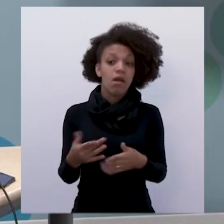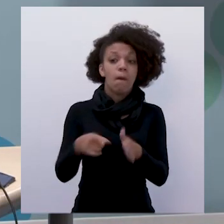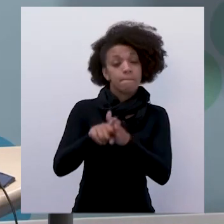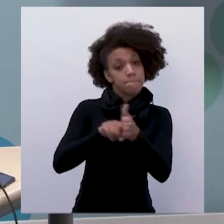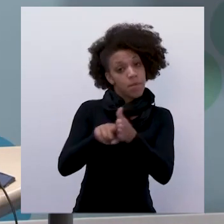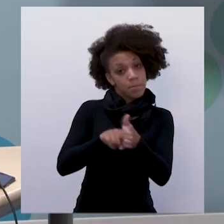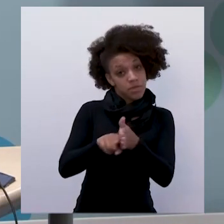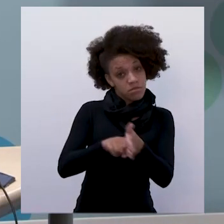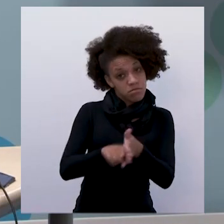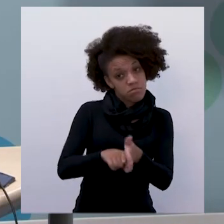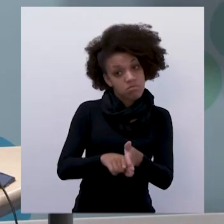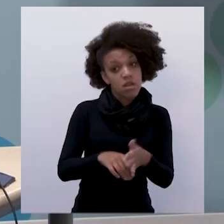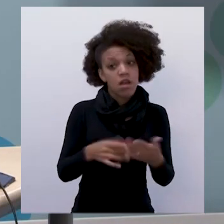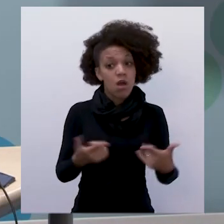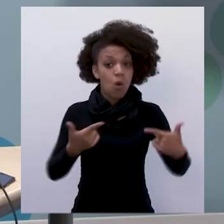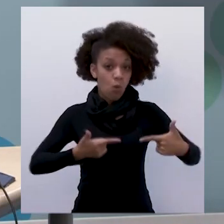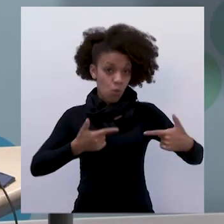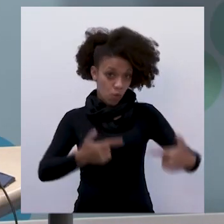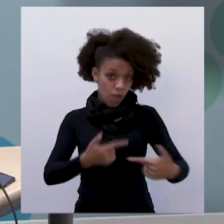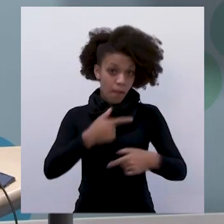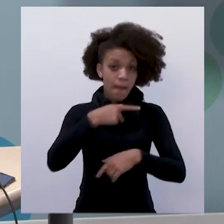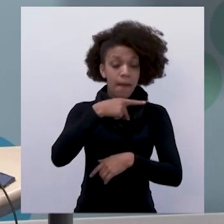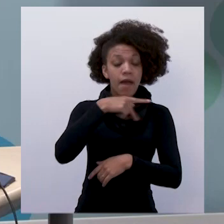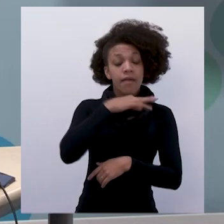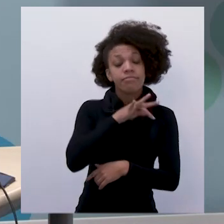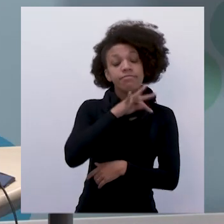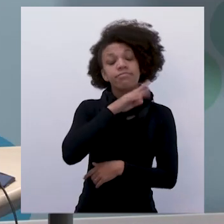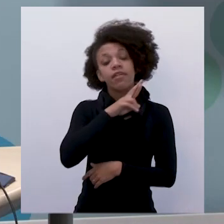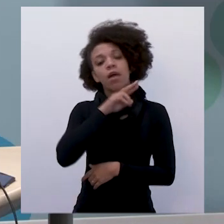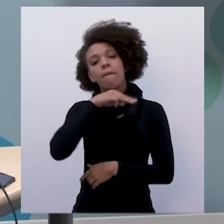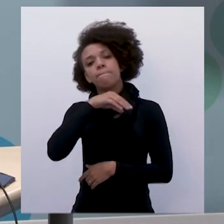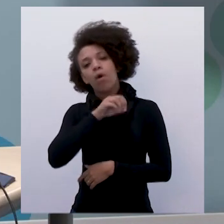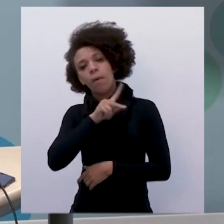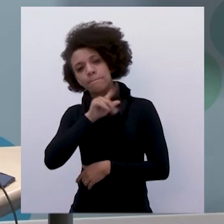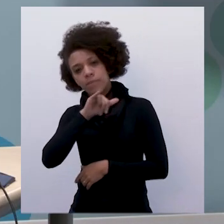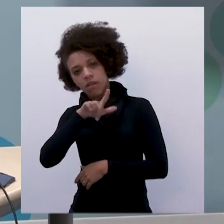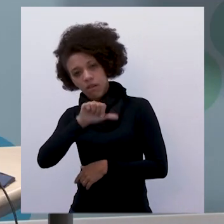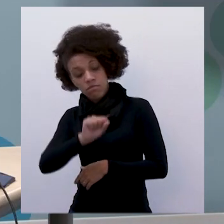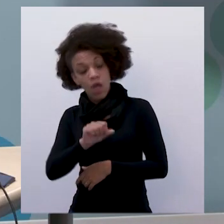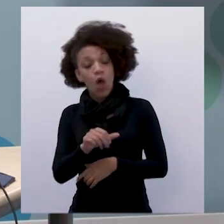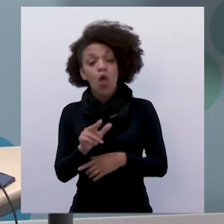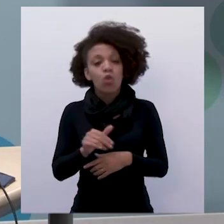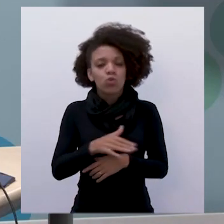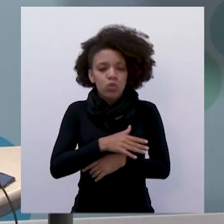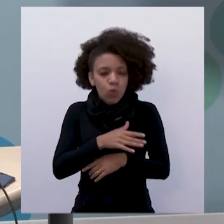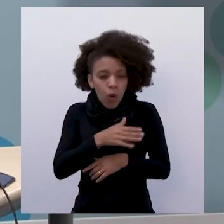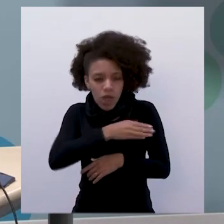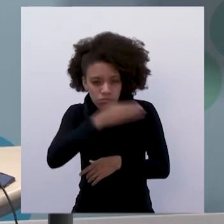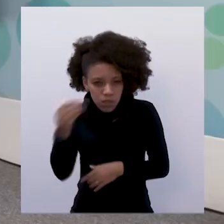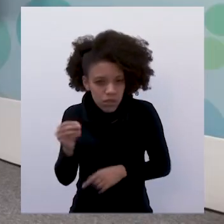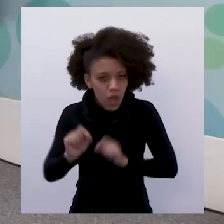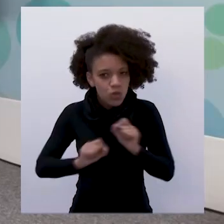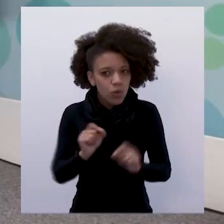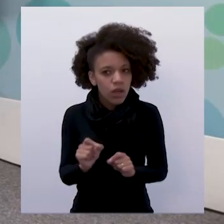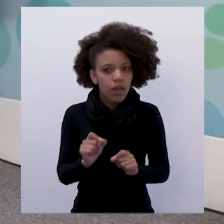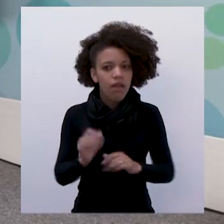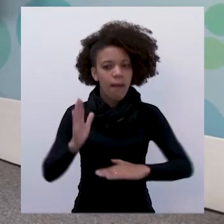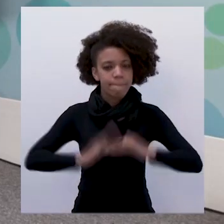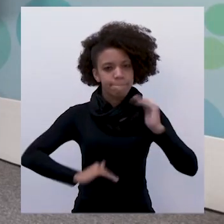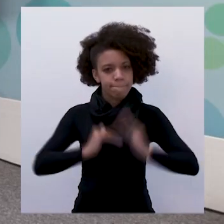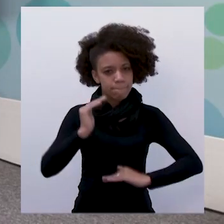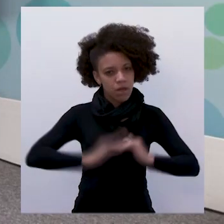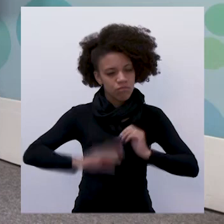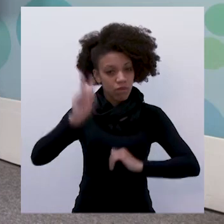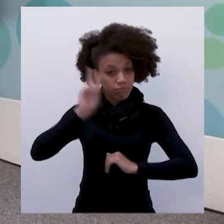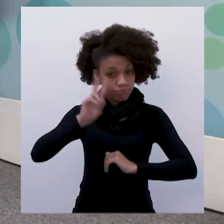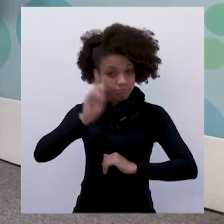pesquisa sobre a Batalha das Termópilas, nunca é demais a gente relembrar da nossa atitude historiadora.